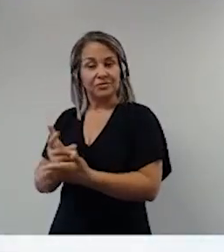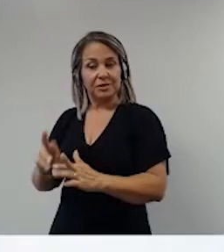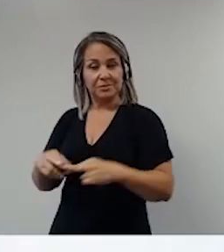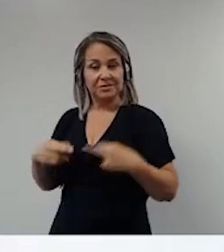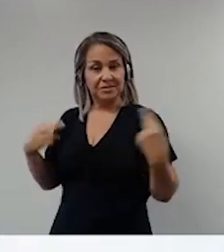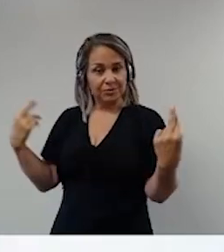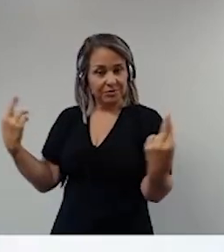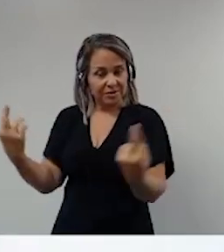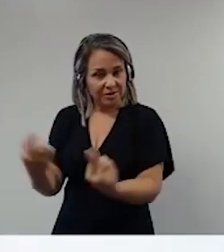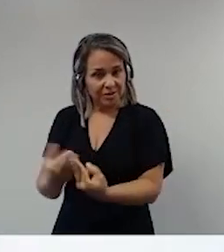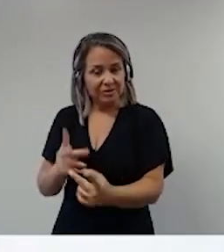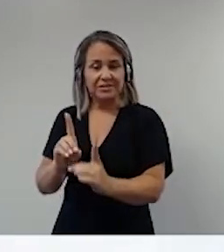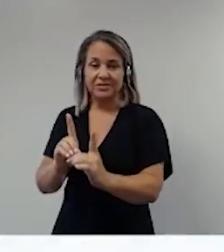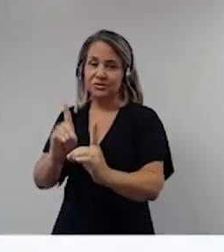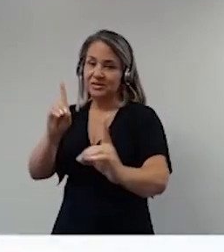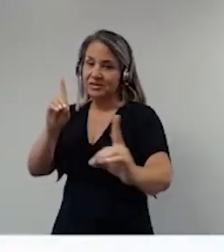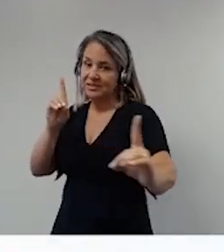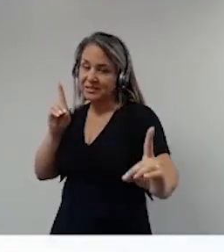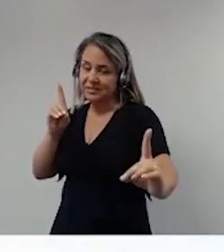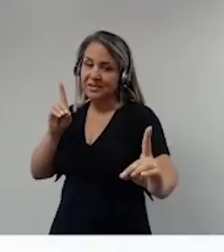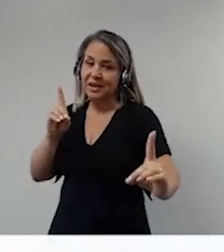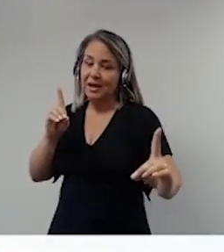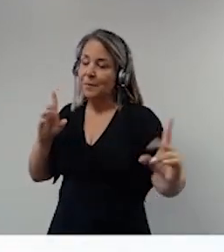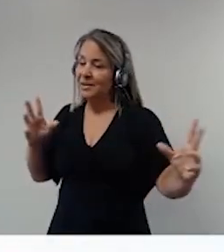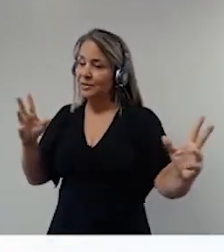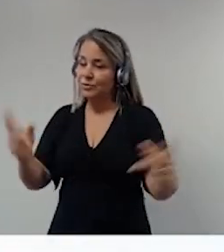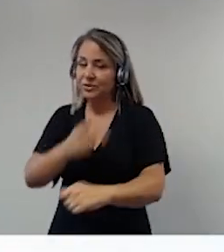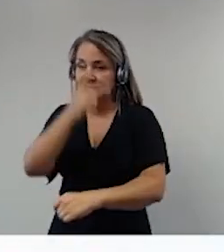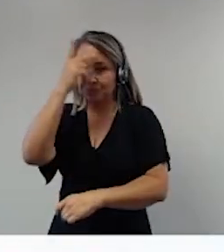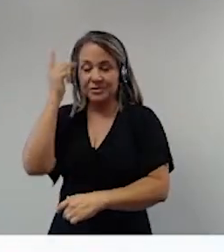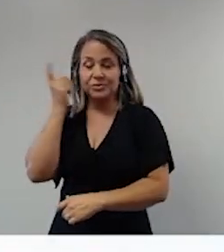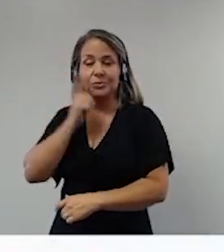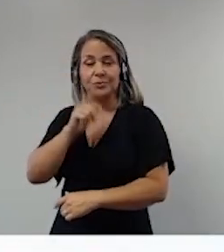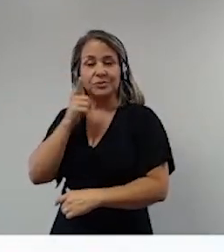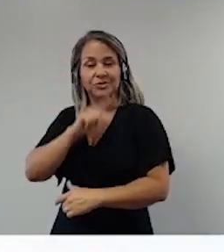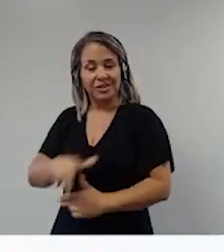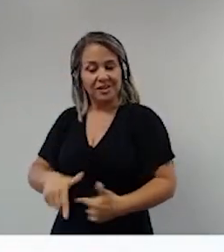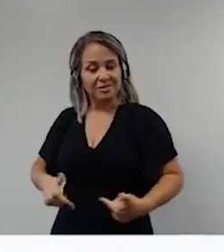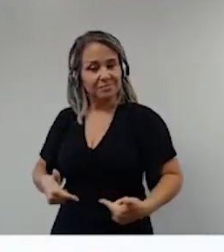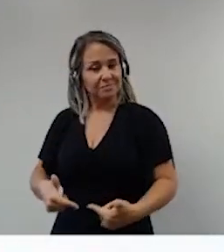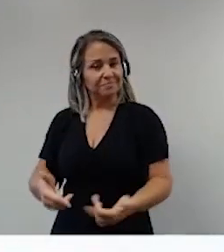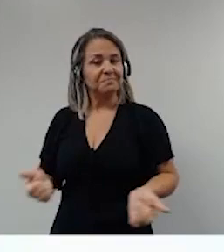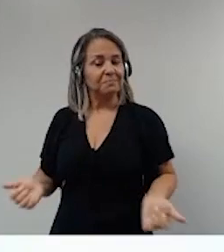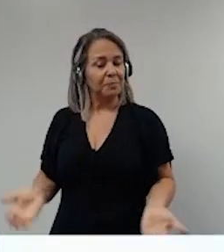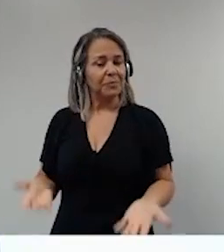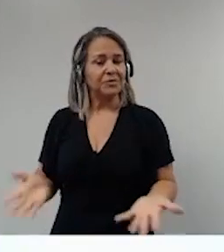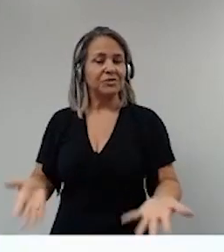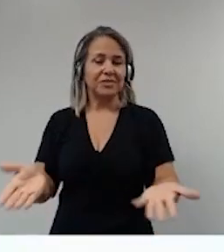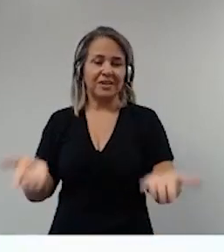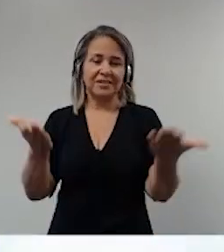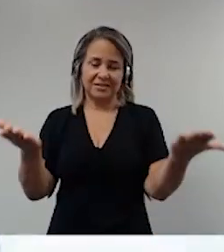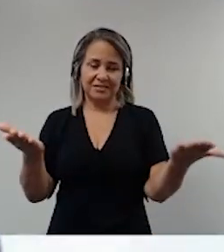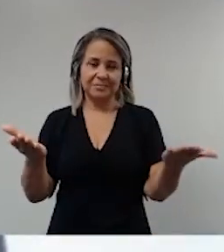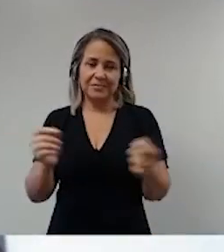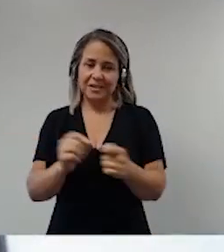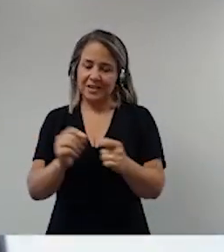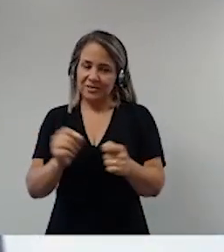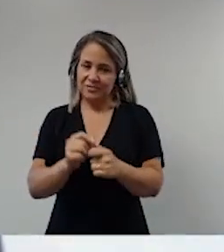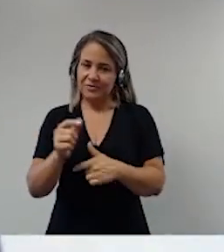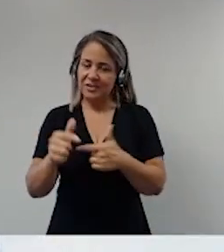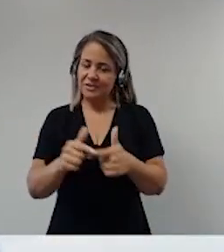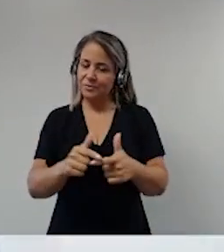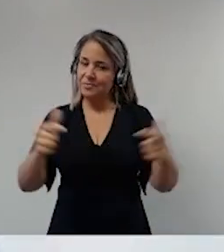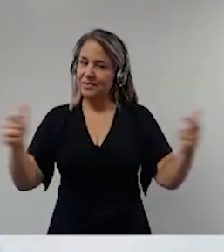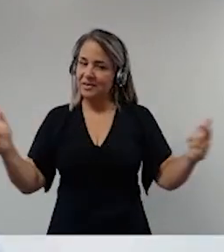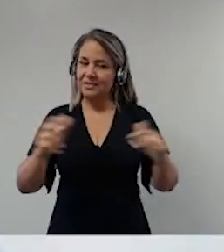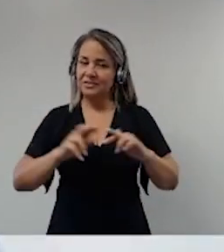que à distância, para que as pessoas continuassem motivadas. E isso realmente fez uma grande